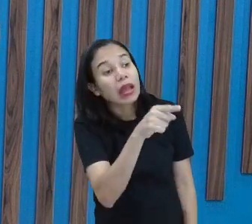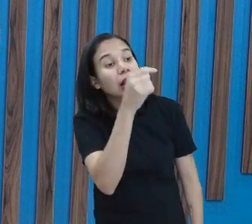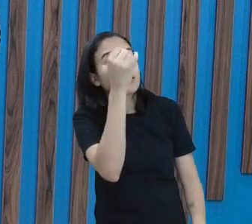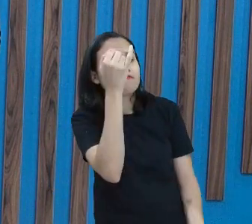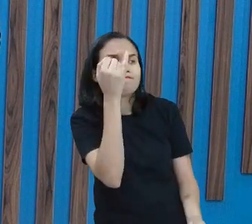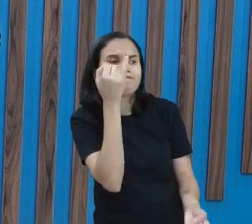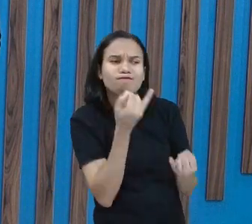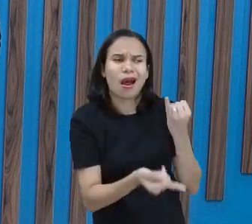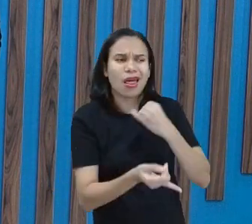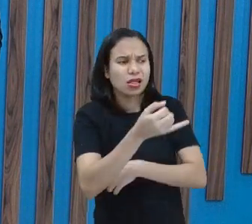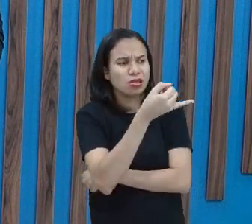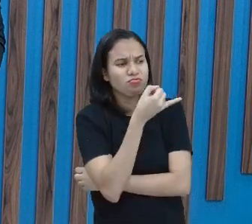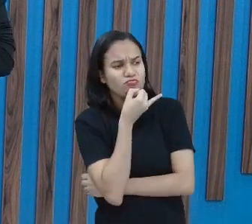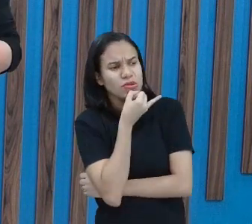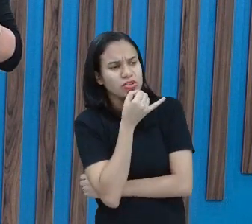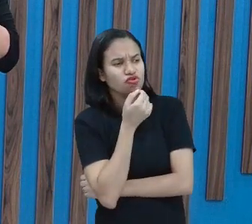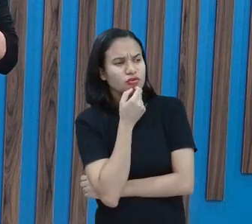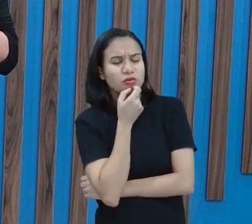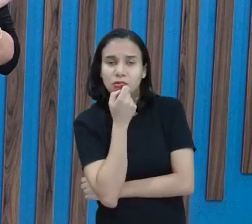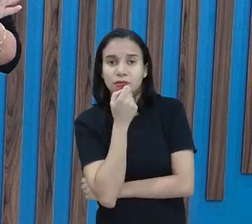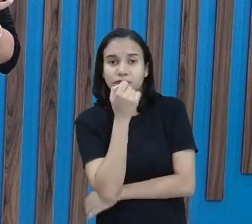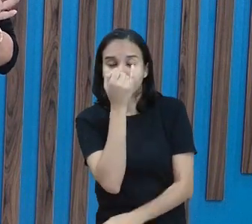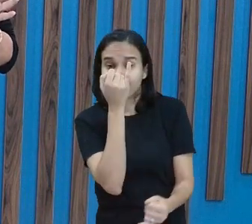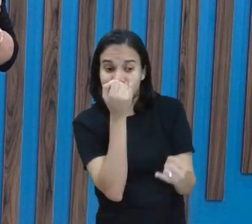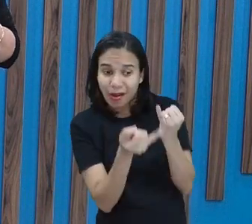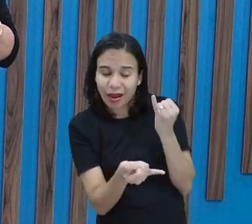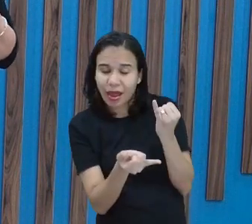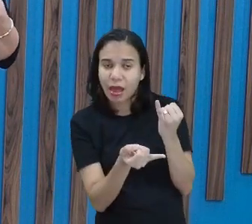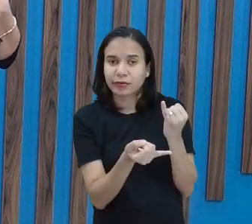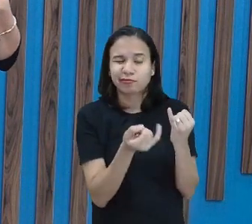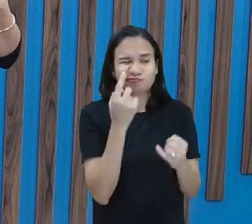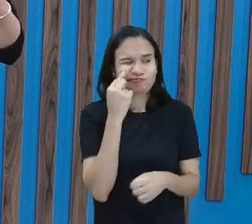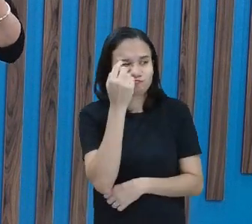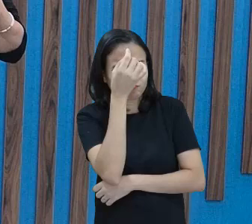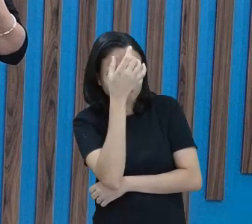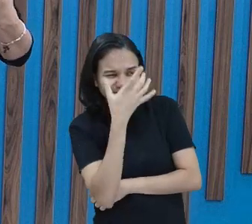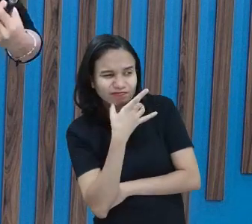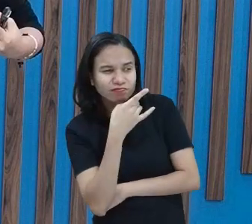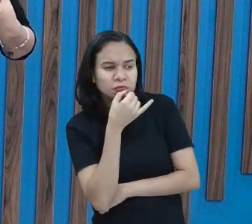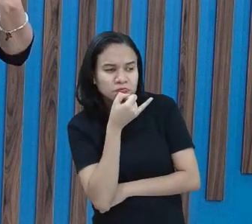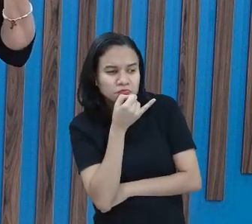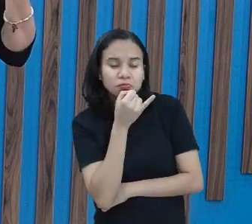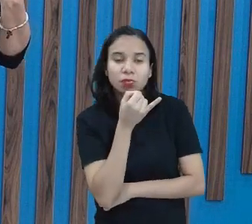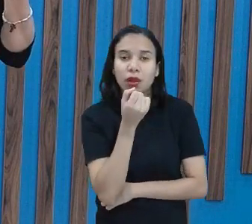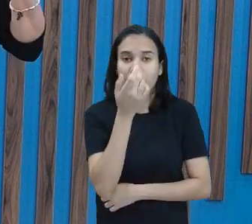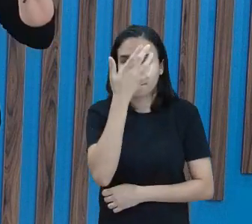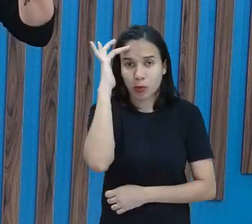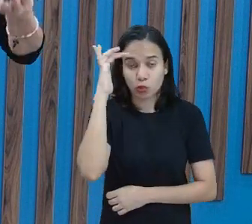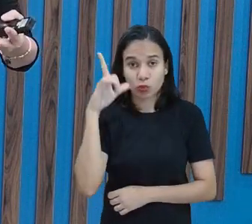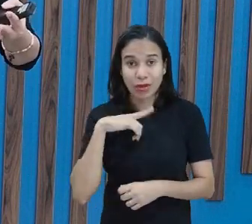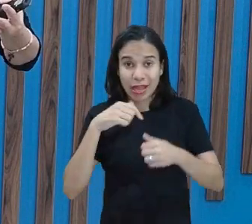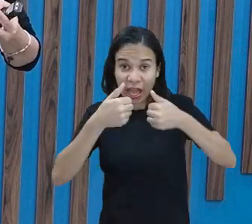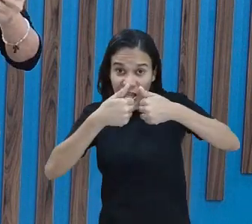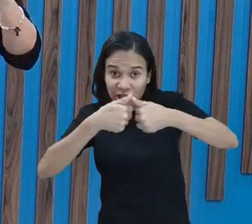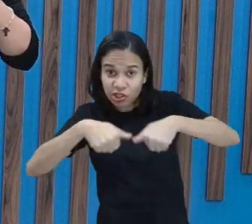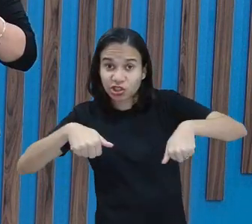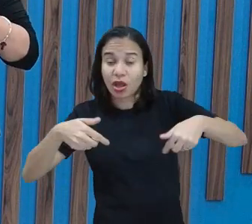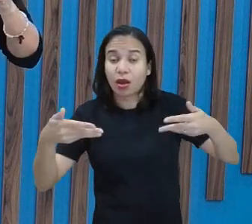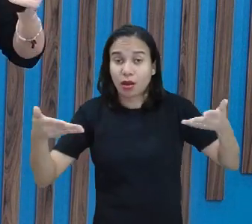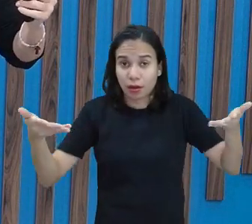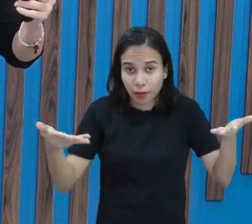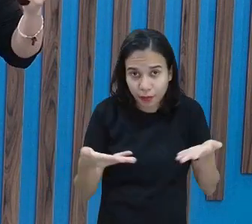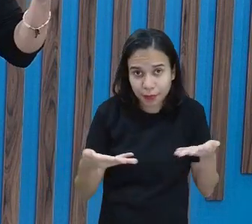parece meio triste. Então, esse parecer também é um estado, é como a pessoa se encontra.